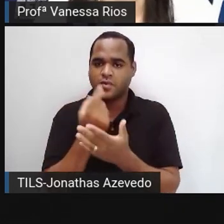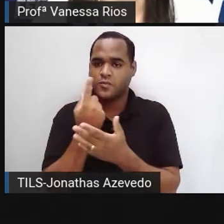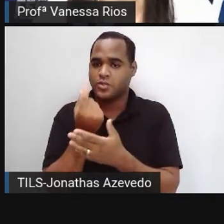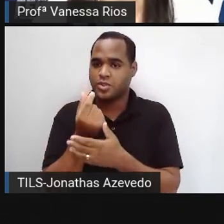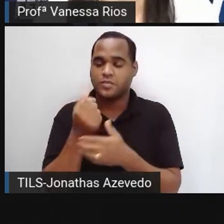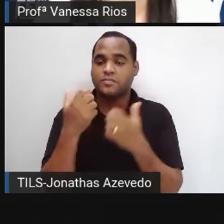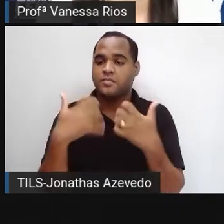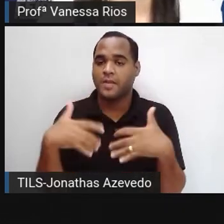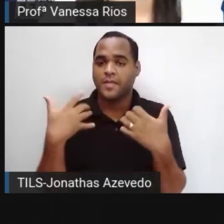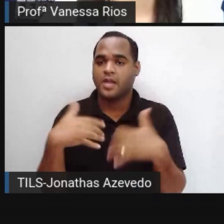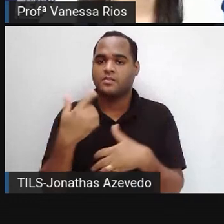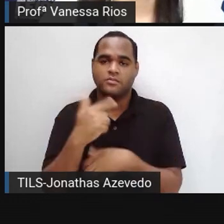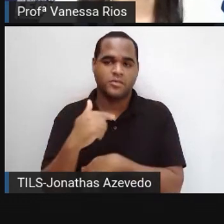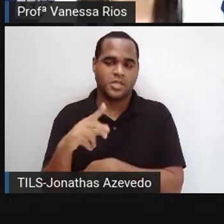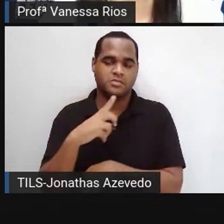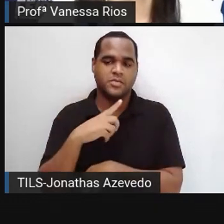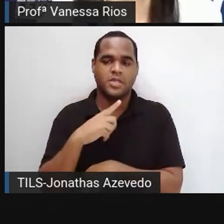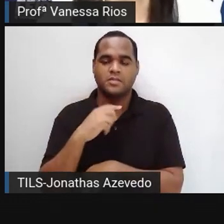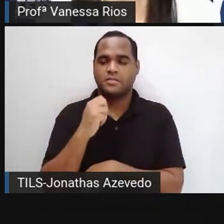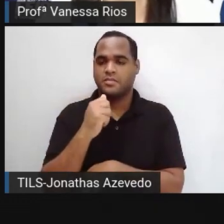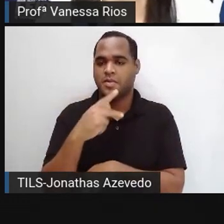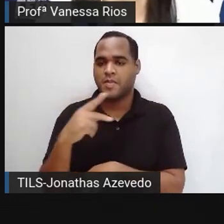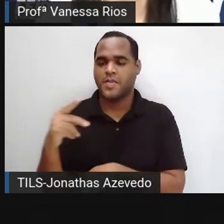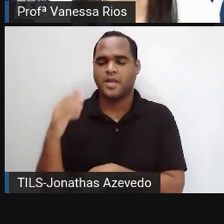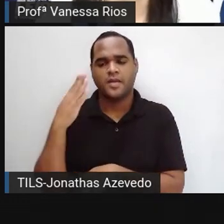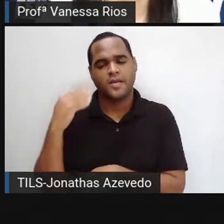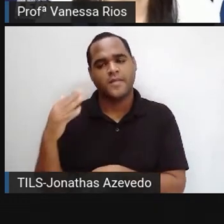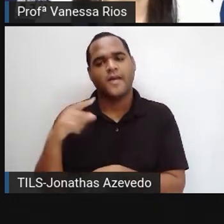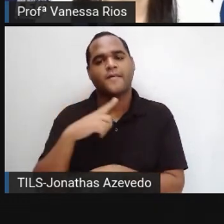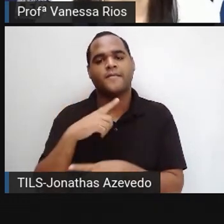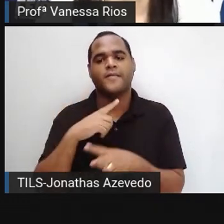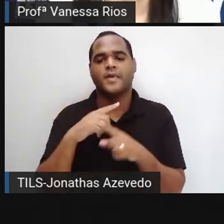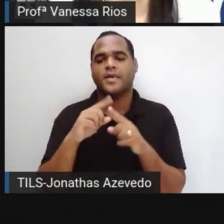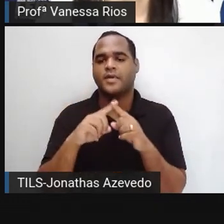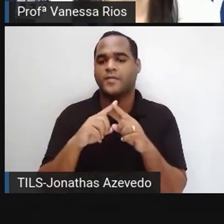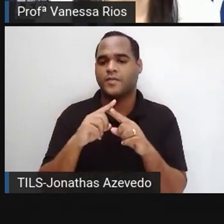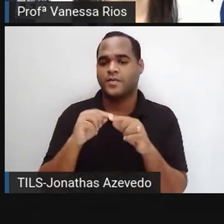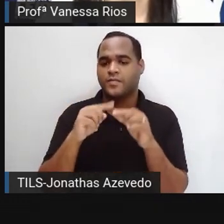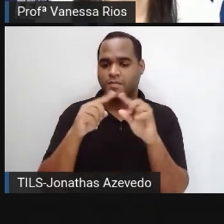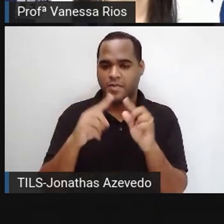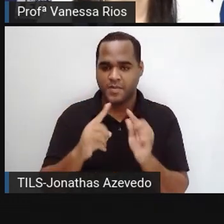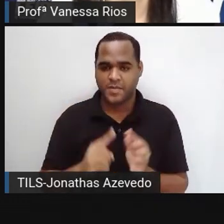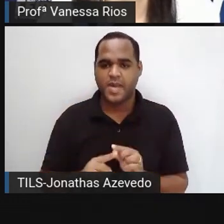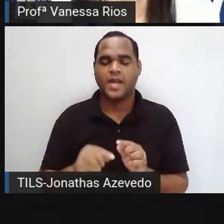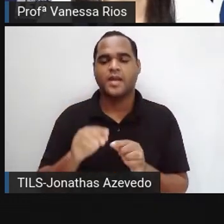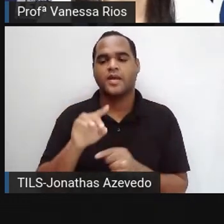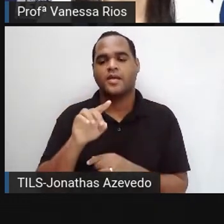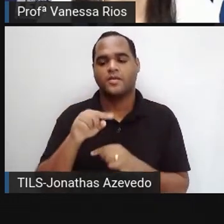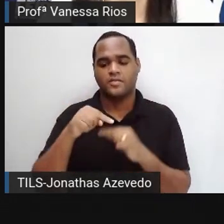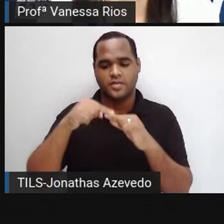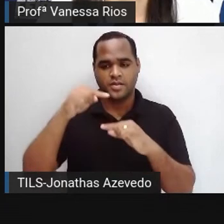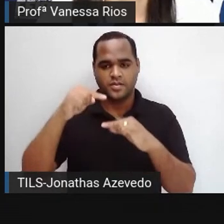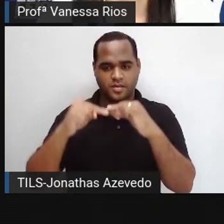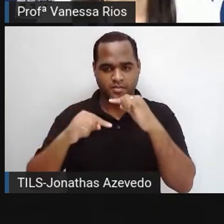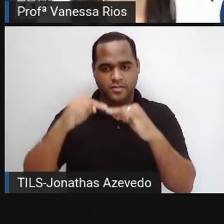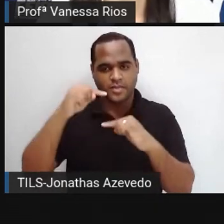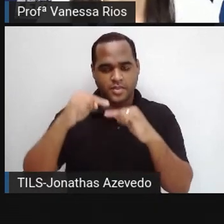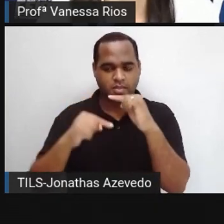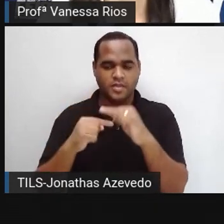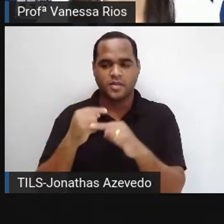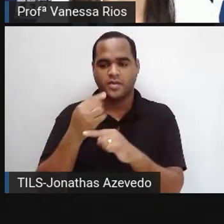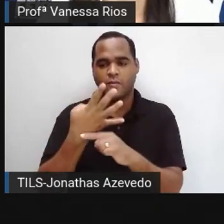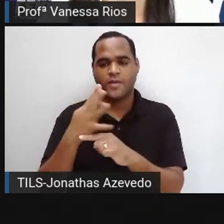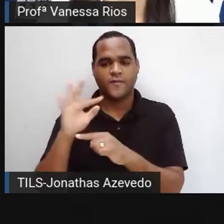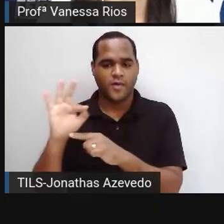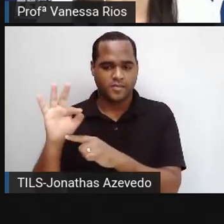custo. Então, existem aí aplicativos populares como Spotify, Deezer, o Tidal, o Napster,